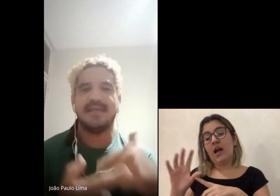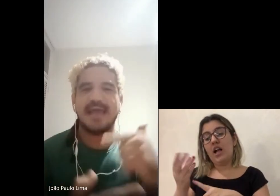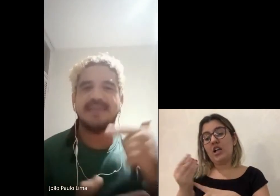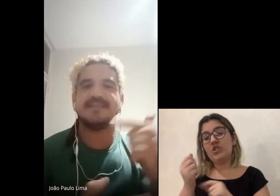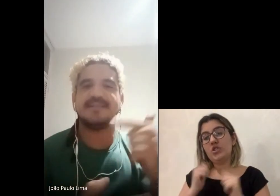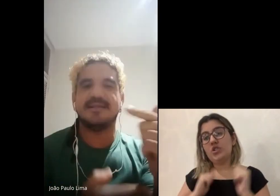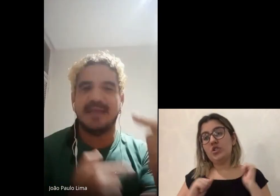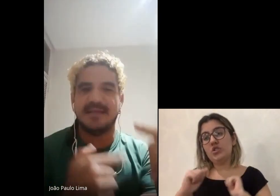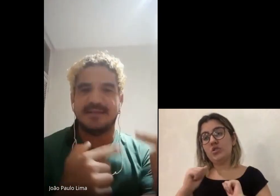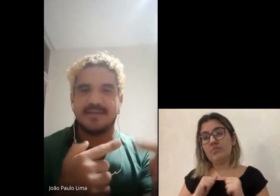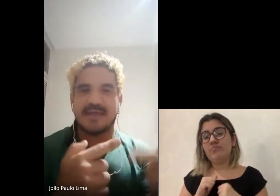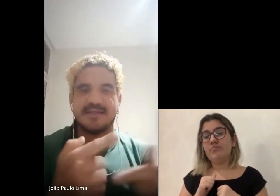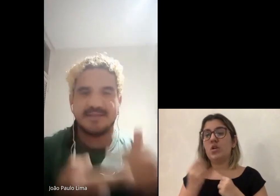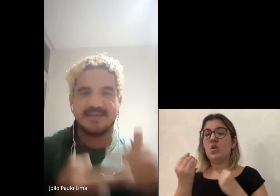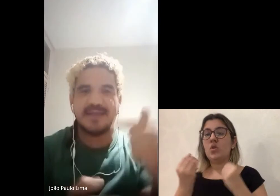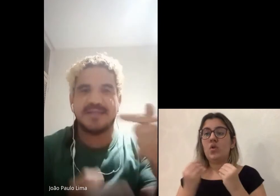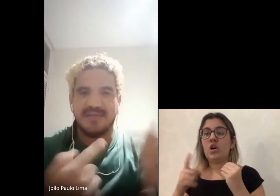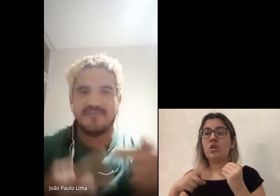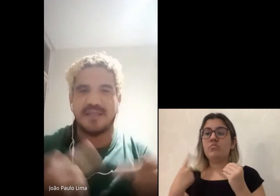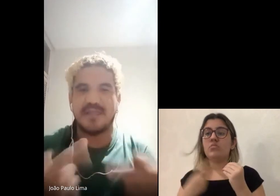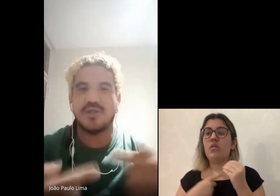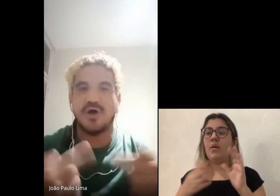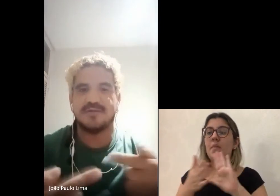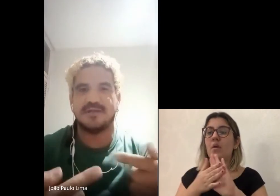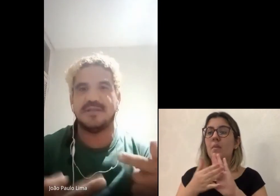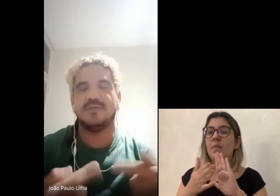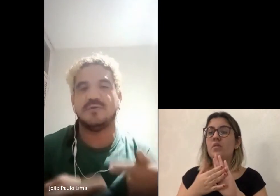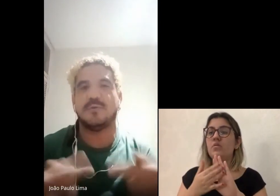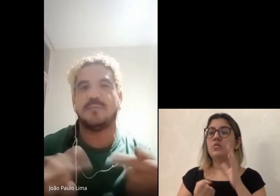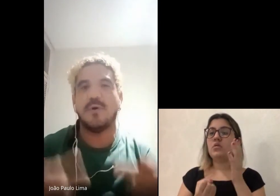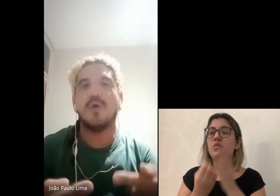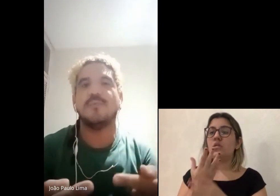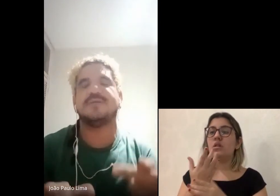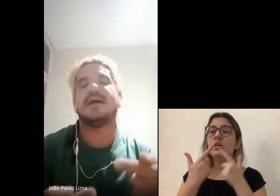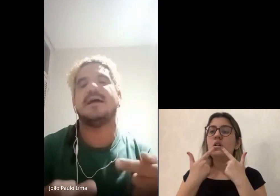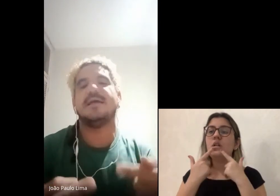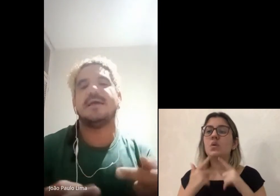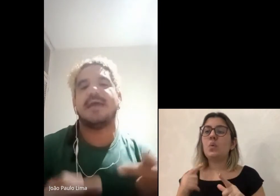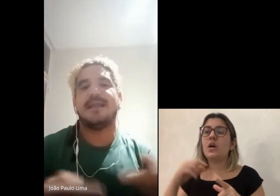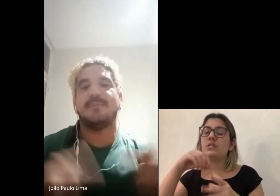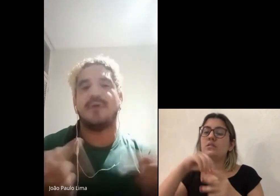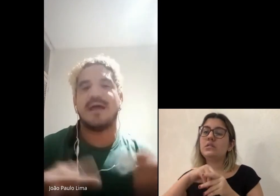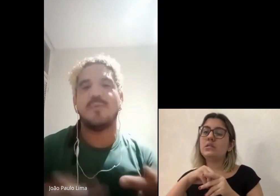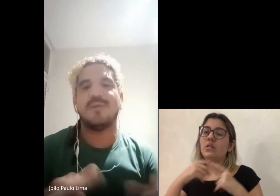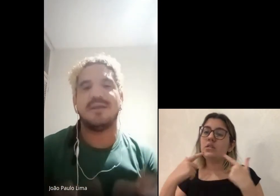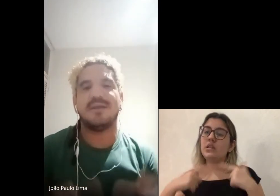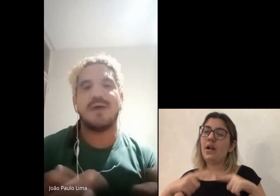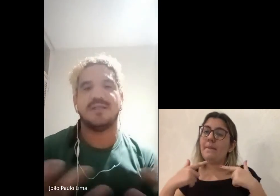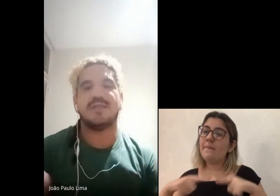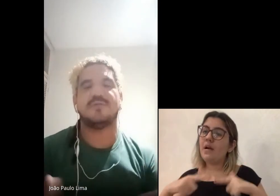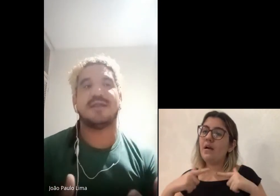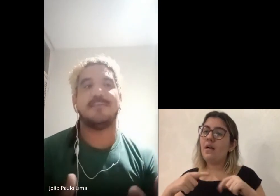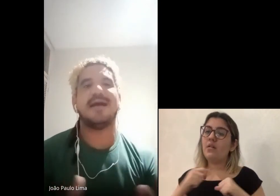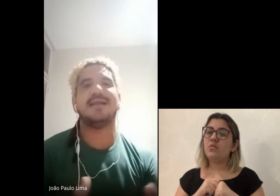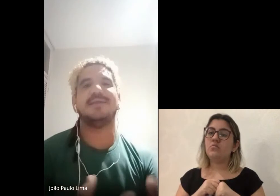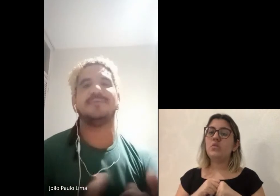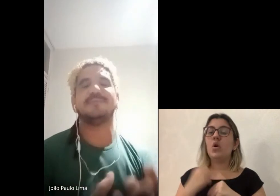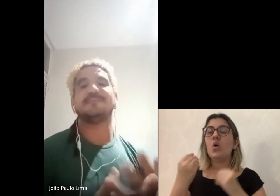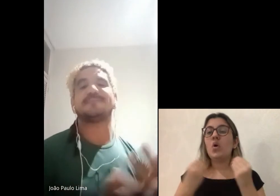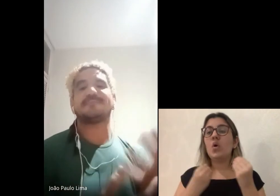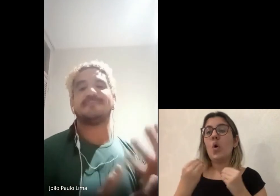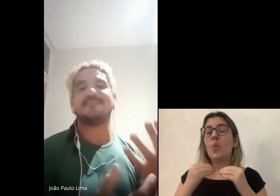há essa iniciativa, né, nossa, de nos propormos a elaborar uma linguagem dentro do trabalho